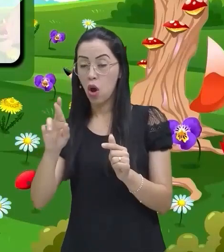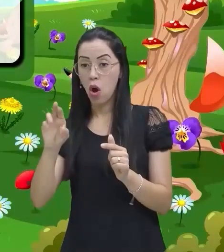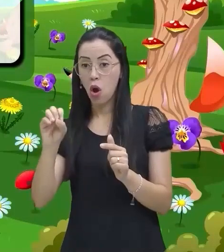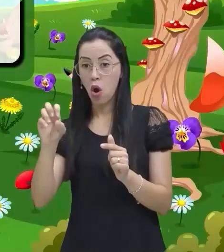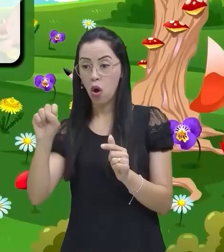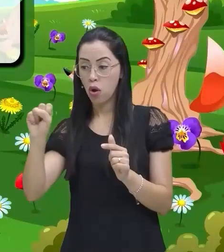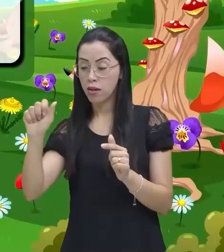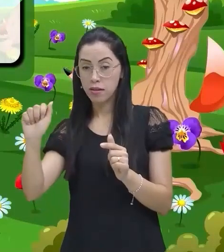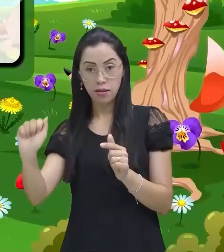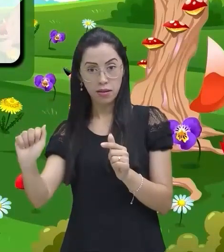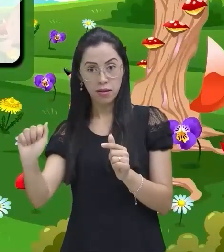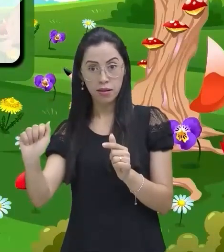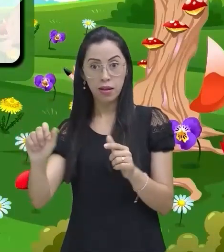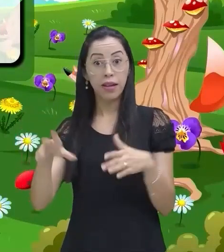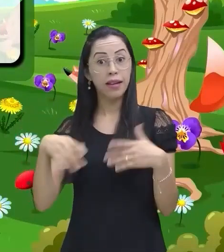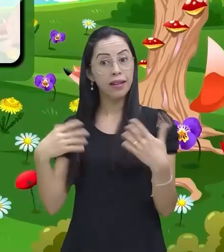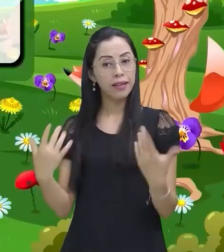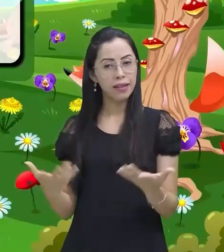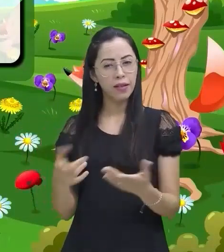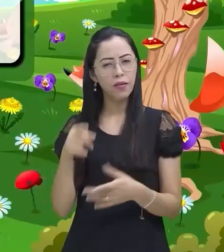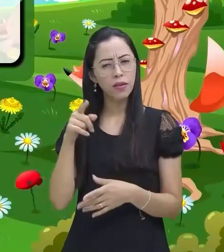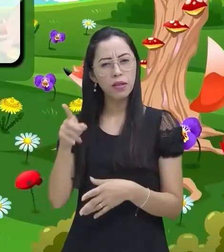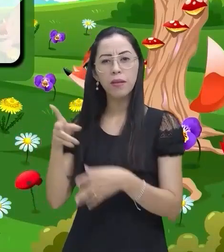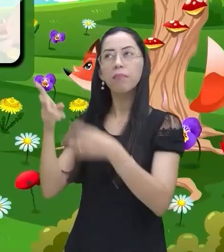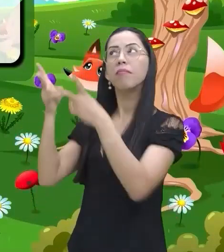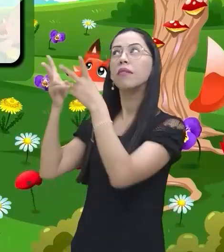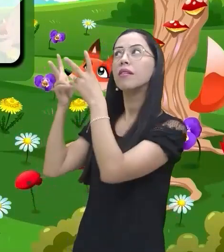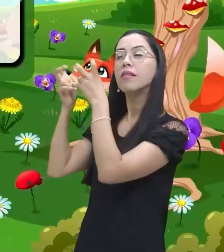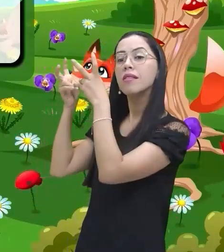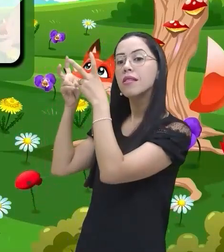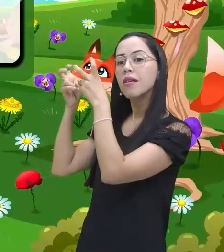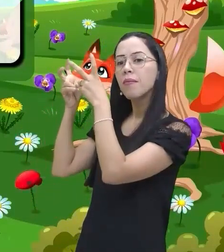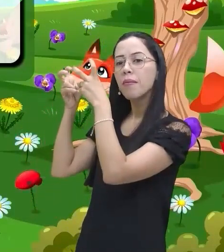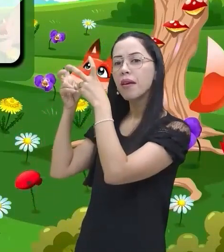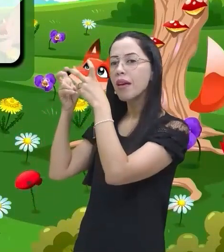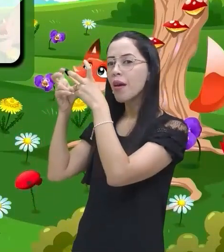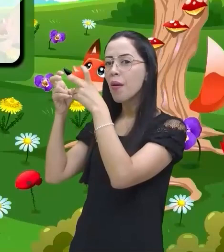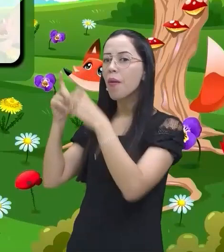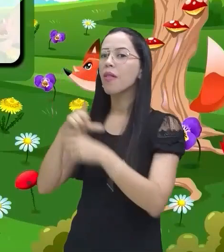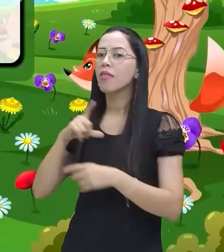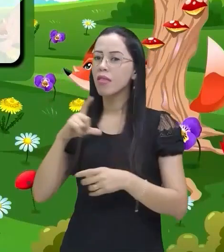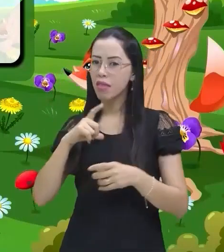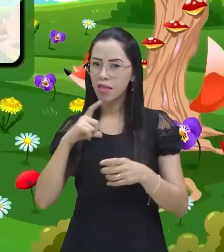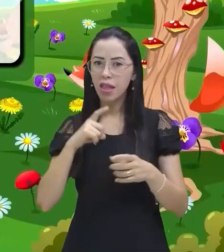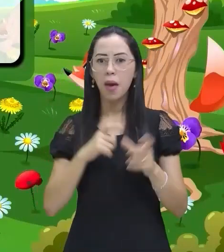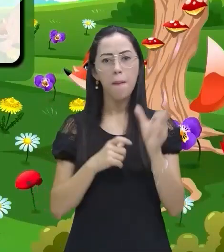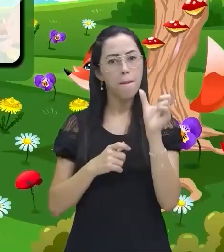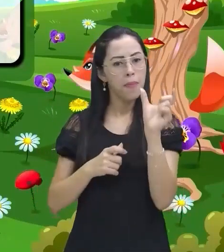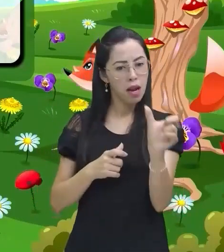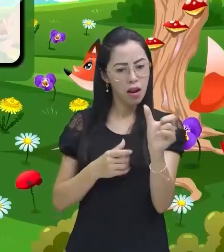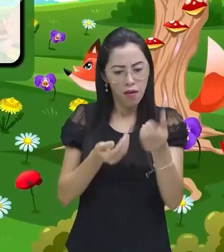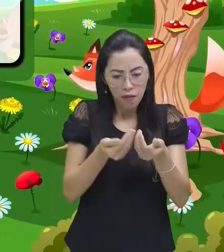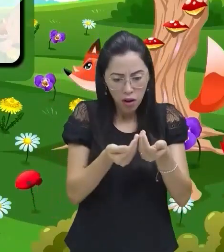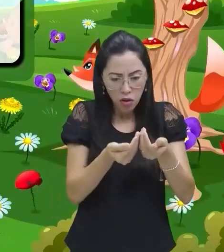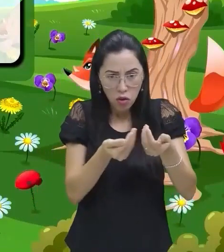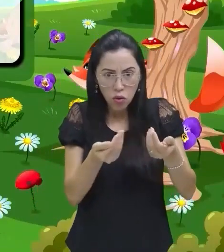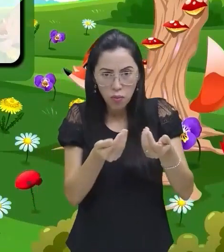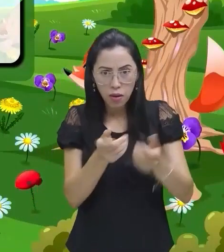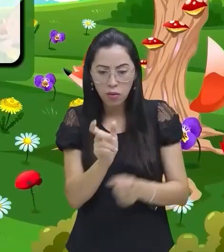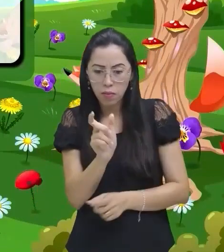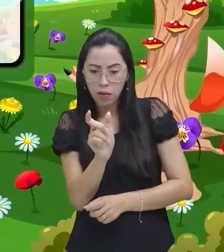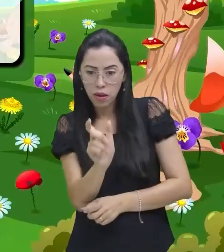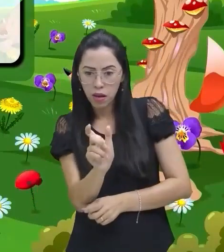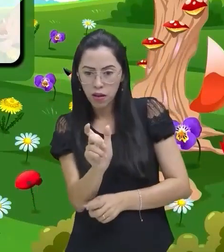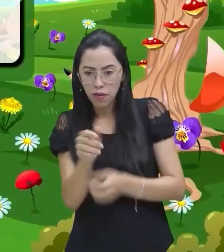percebe que existem espaços entre as palavras que acabamos de falar nessa frase? Você